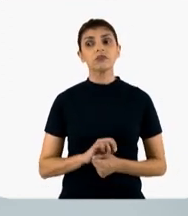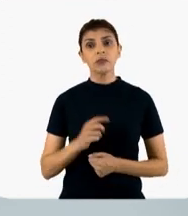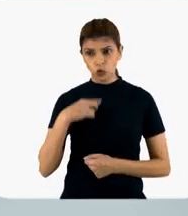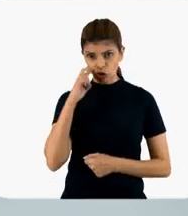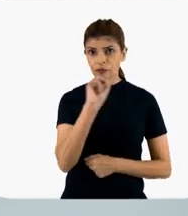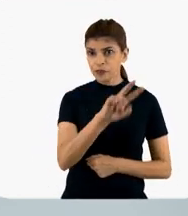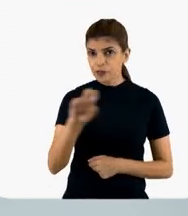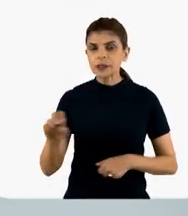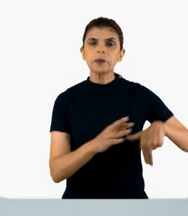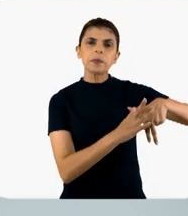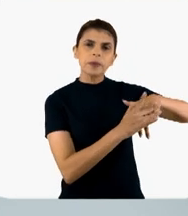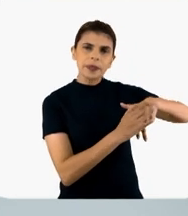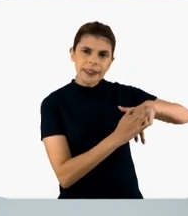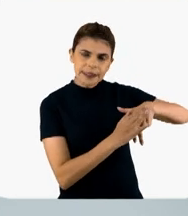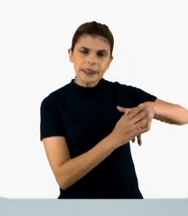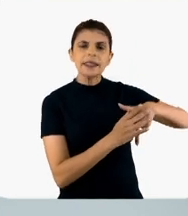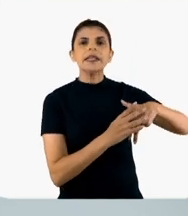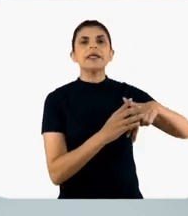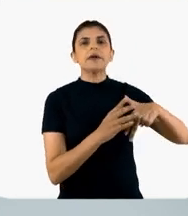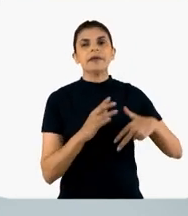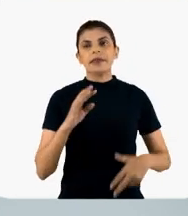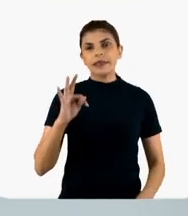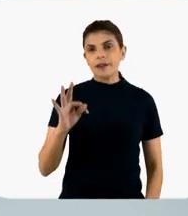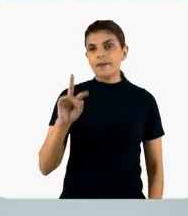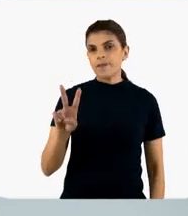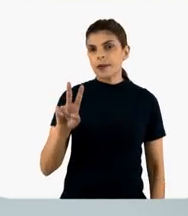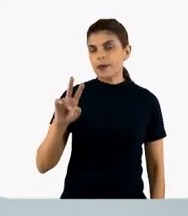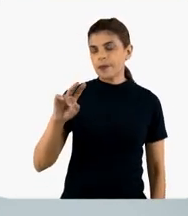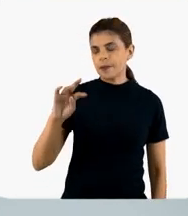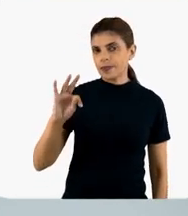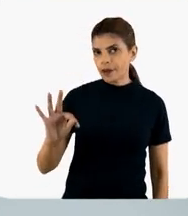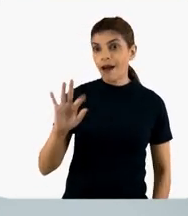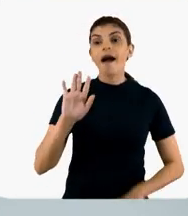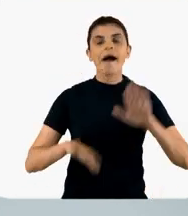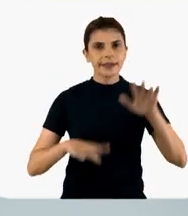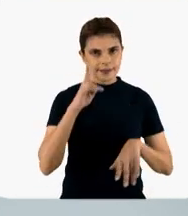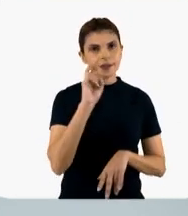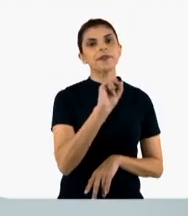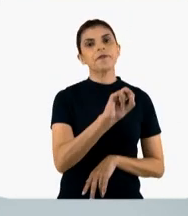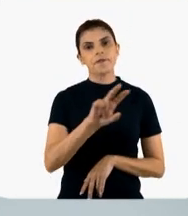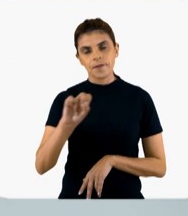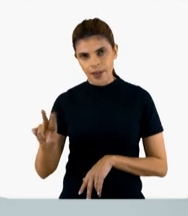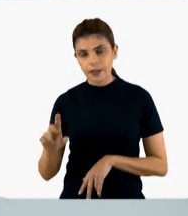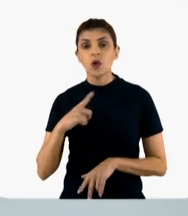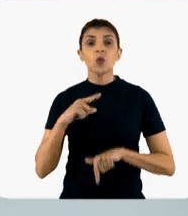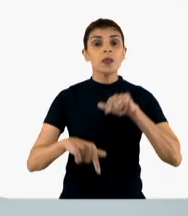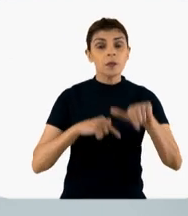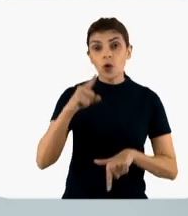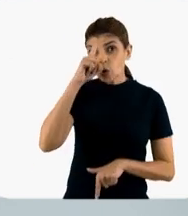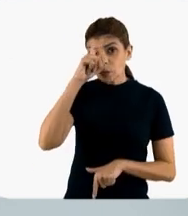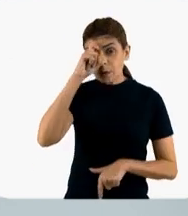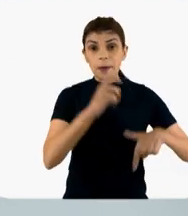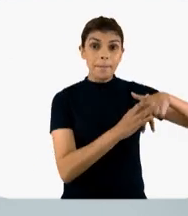Se eu tenho visto pacientes com TEP sem TVP, a gente vê isso às vezes, e eu trabalho